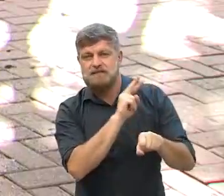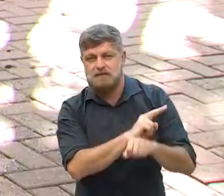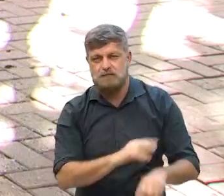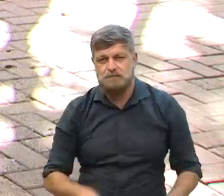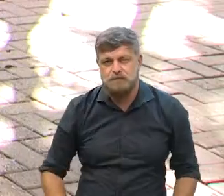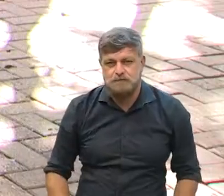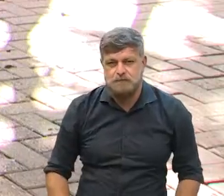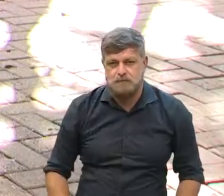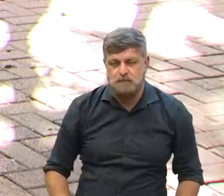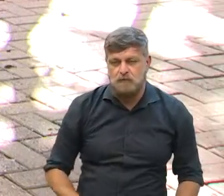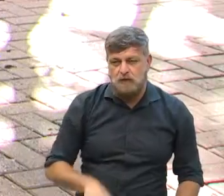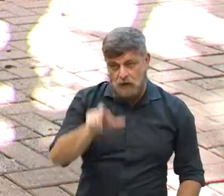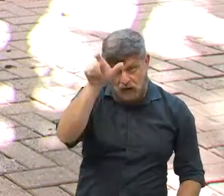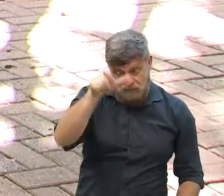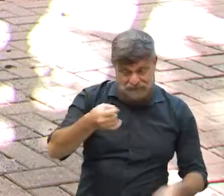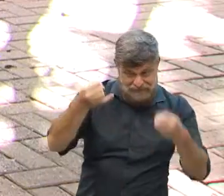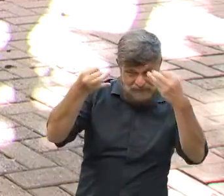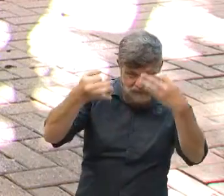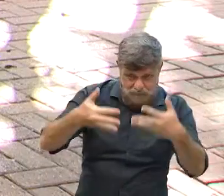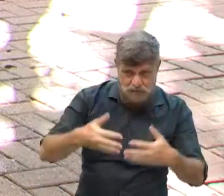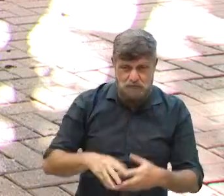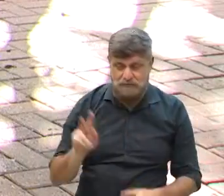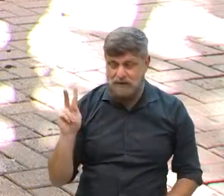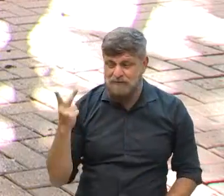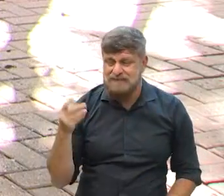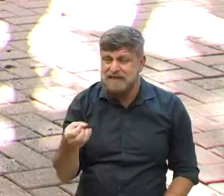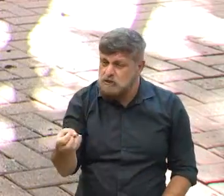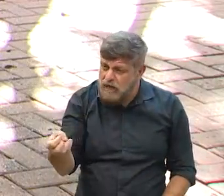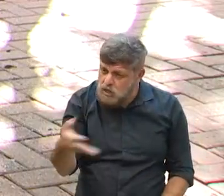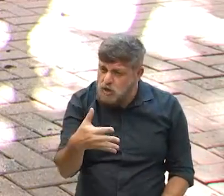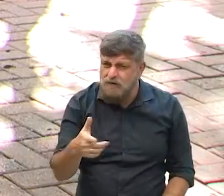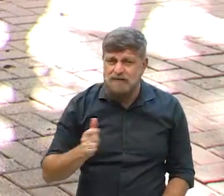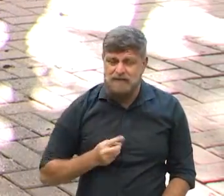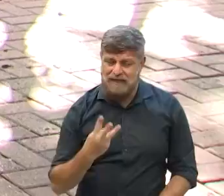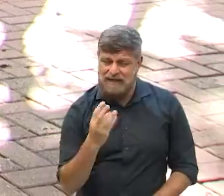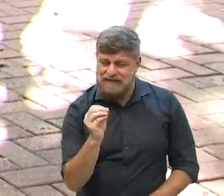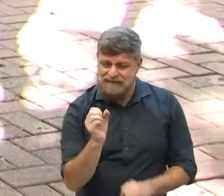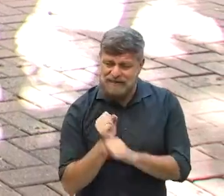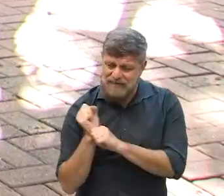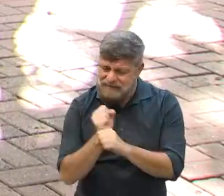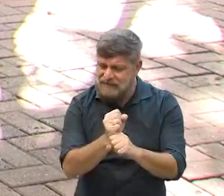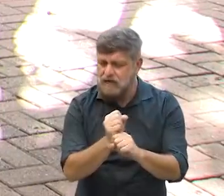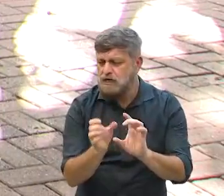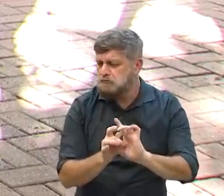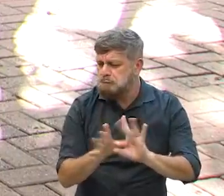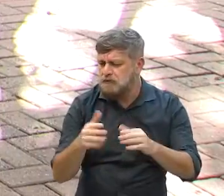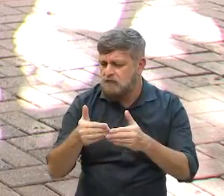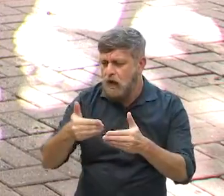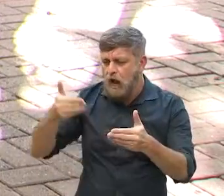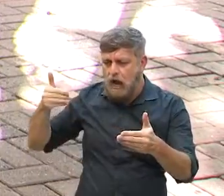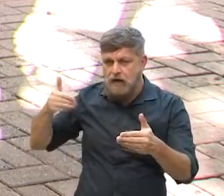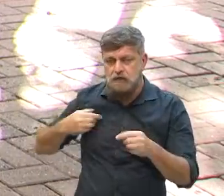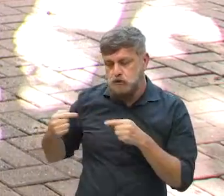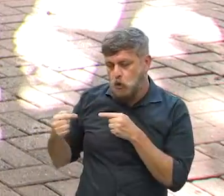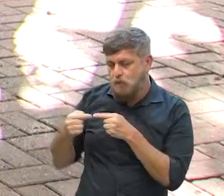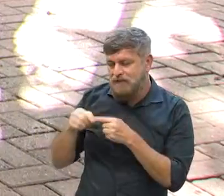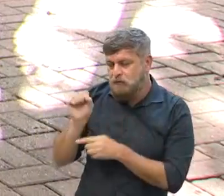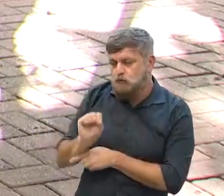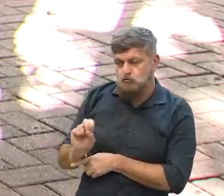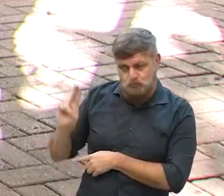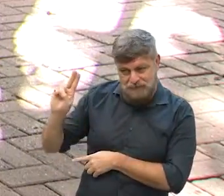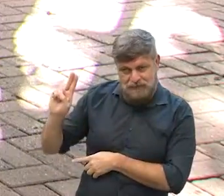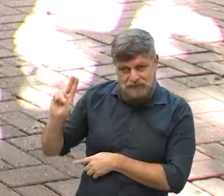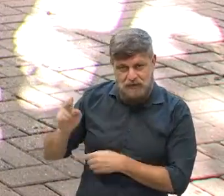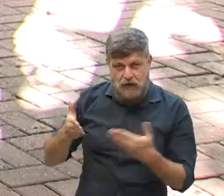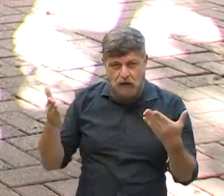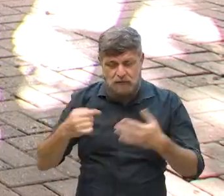Eliane, como você disse, a cidade é nova, emancipada há 30 anos, antes era distrito de Sumaré, e se a gente pensar